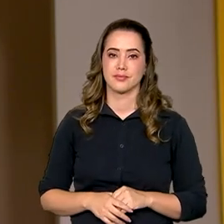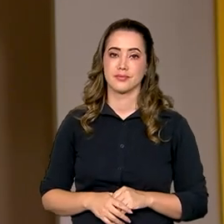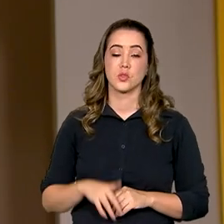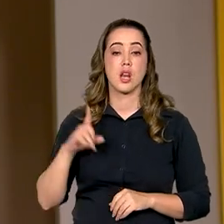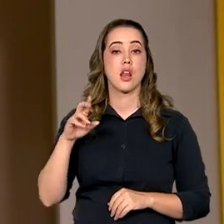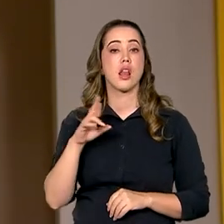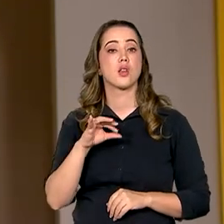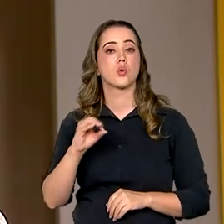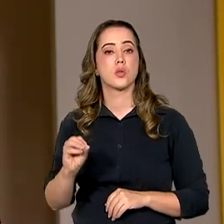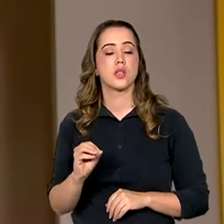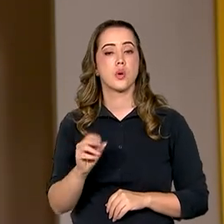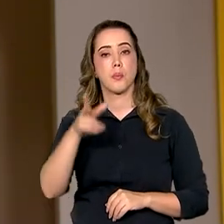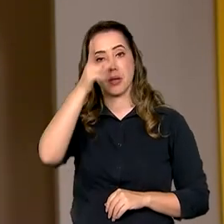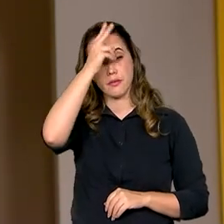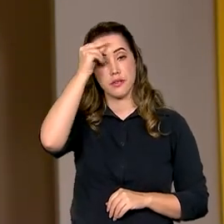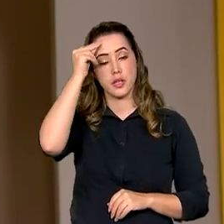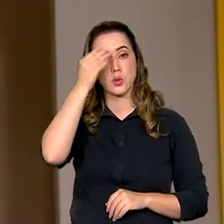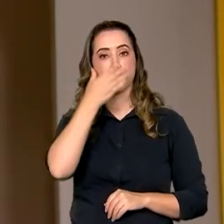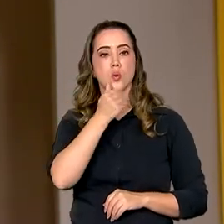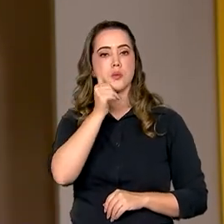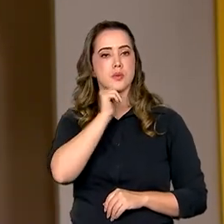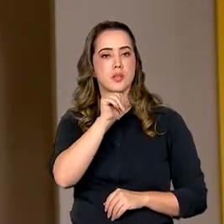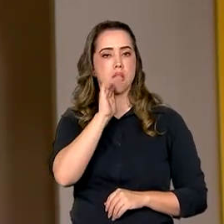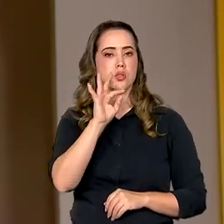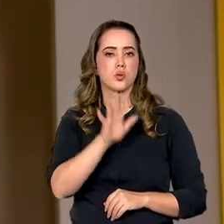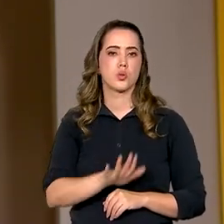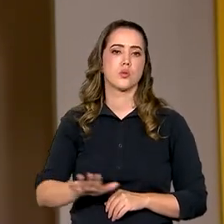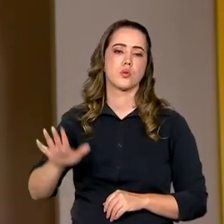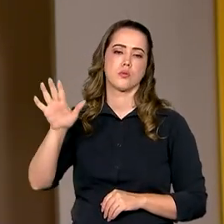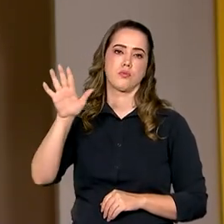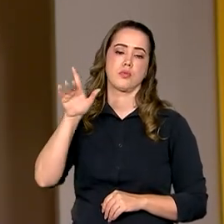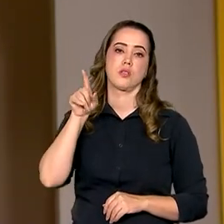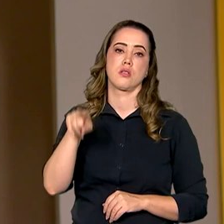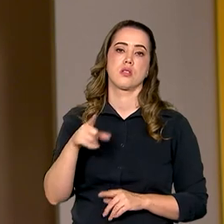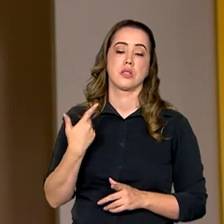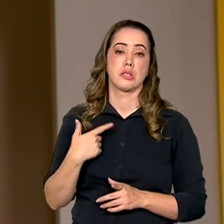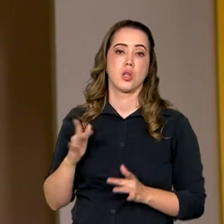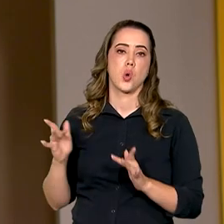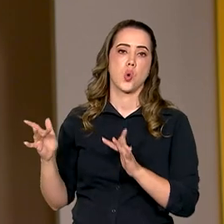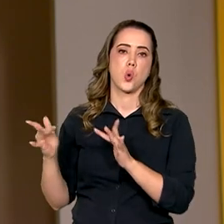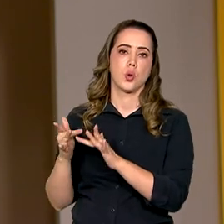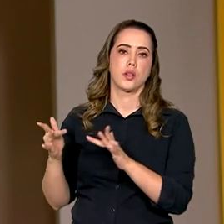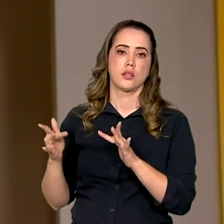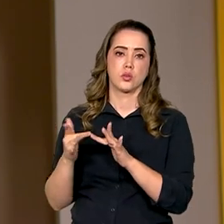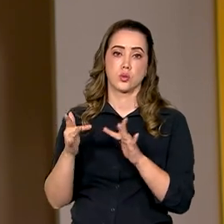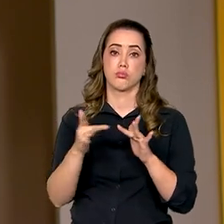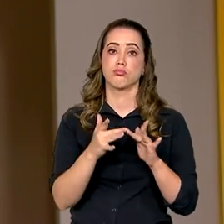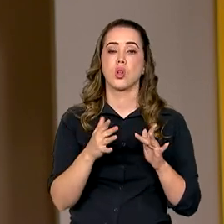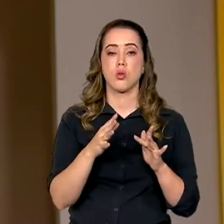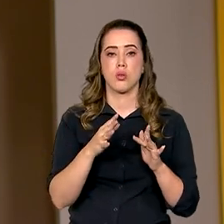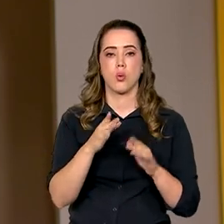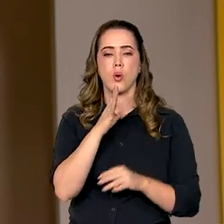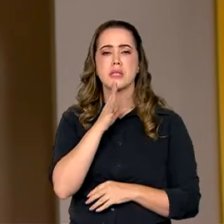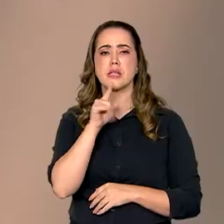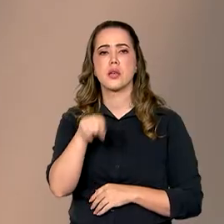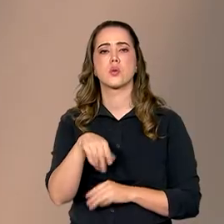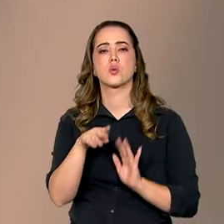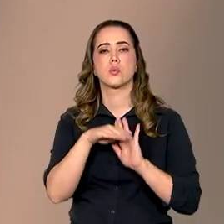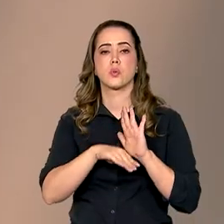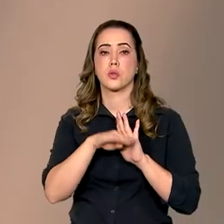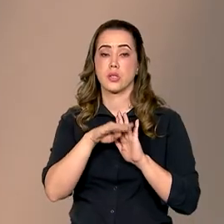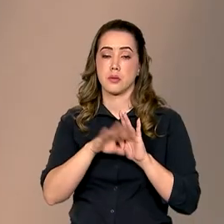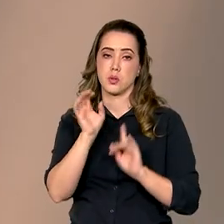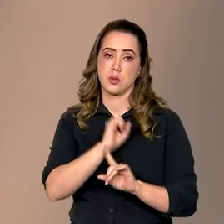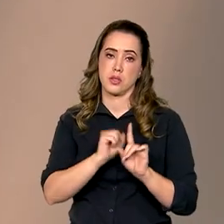Rio de Janeiro, prefeitos e prefeitas de todo o estado entraram em contato com os programas sociais do governo federal.